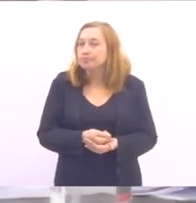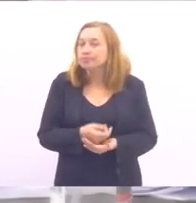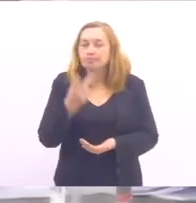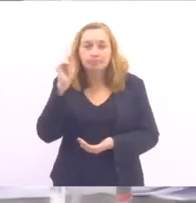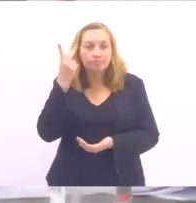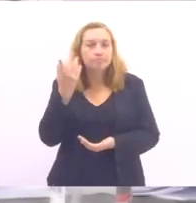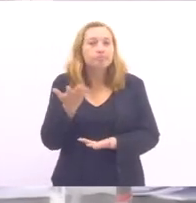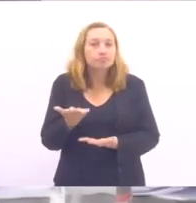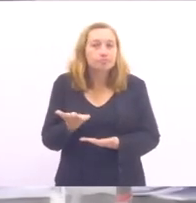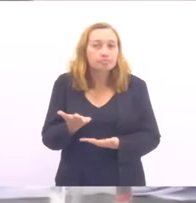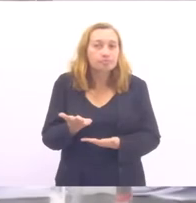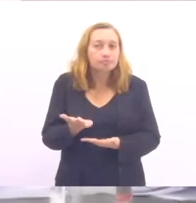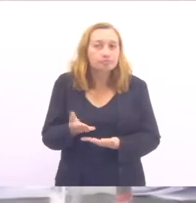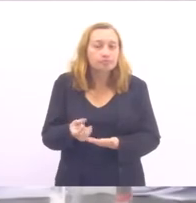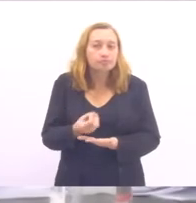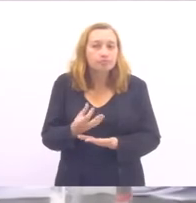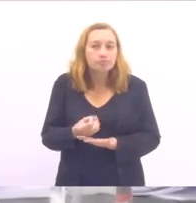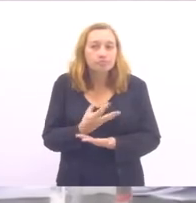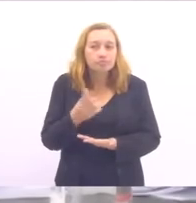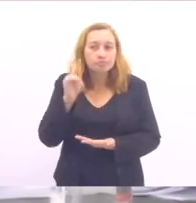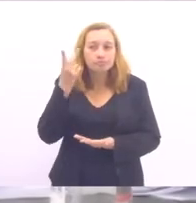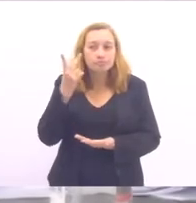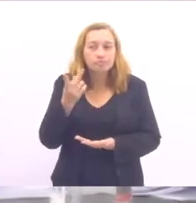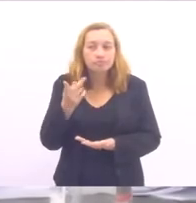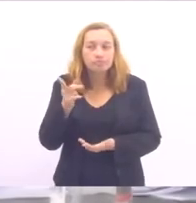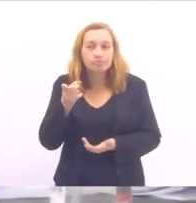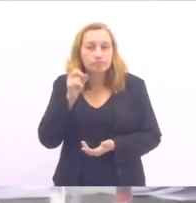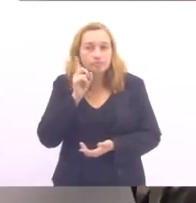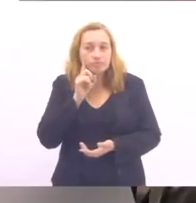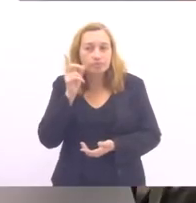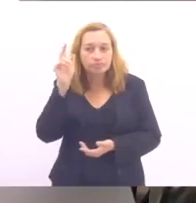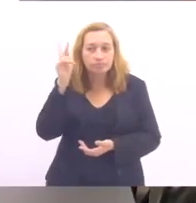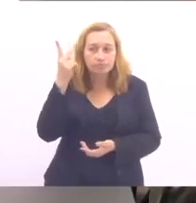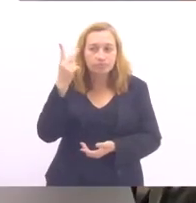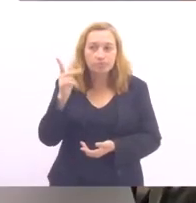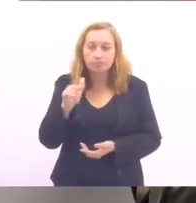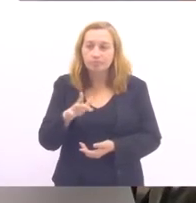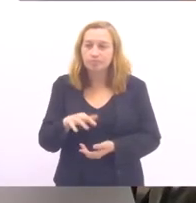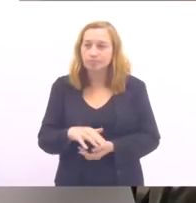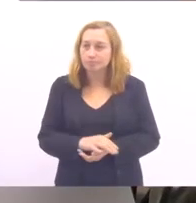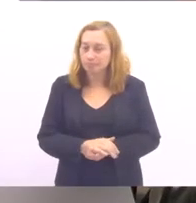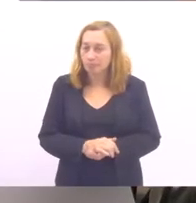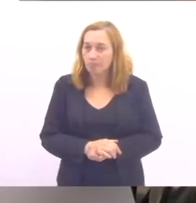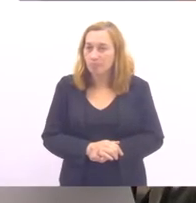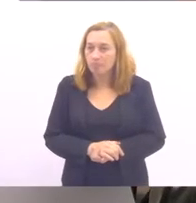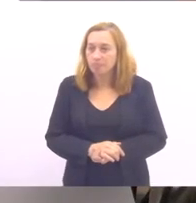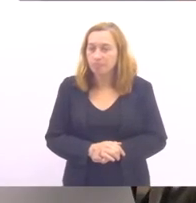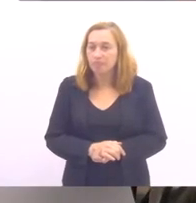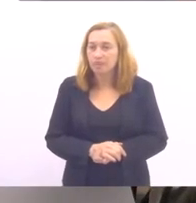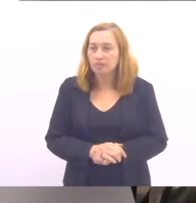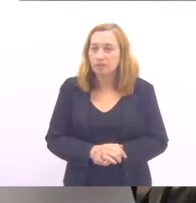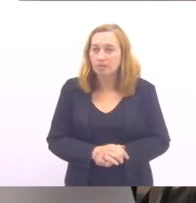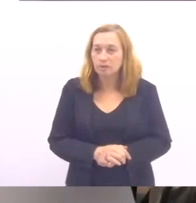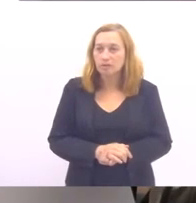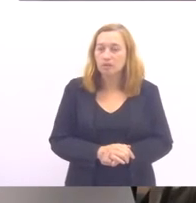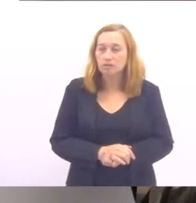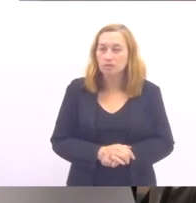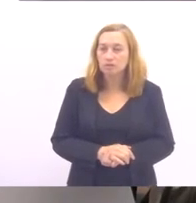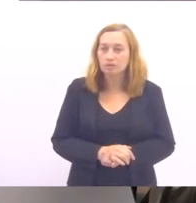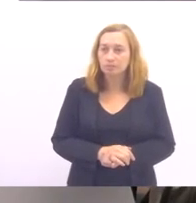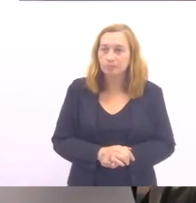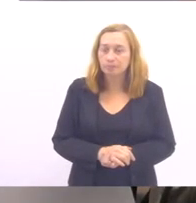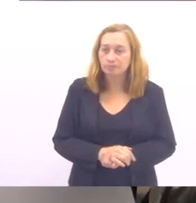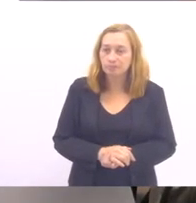PEVs, tem alguma nova história, que cada dia é uma história diferente? É que o âmbito da gestão